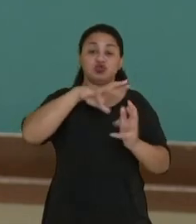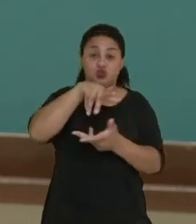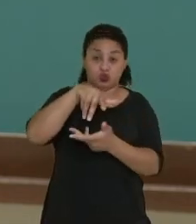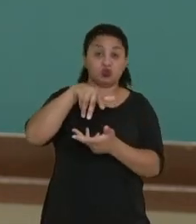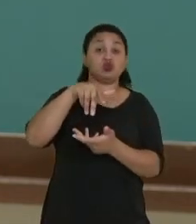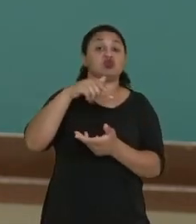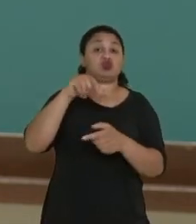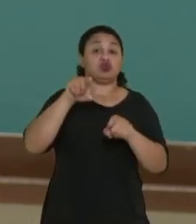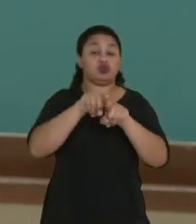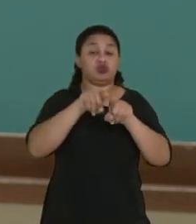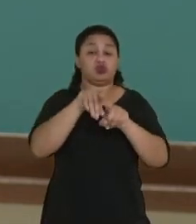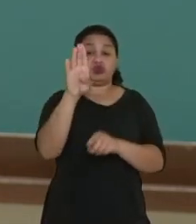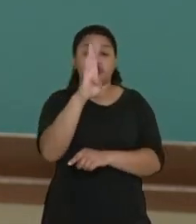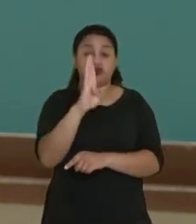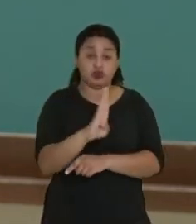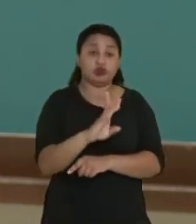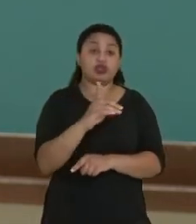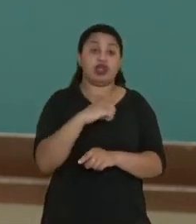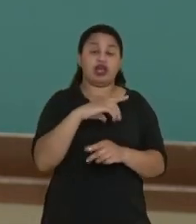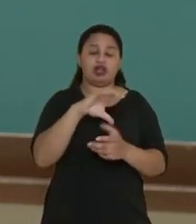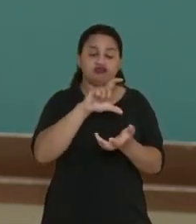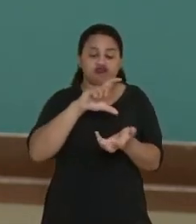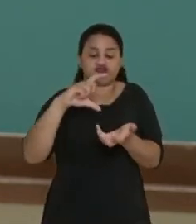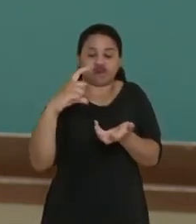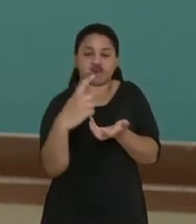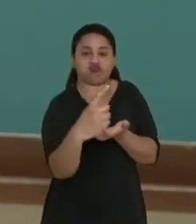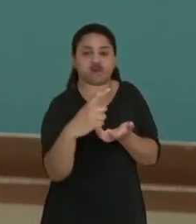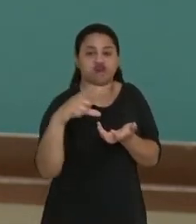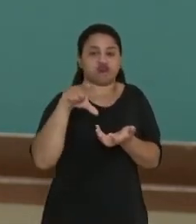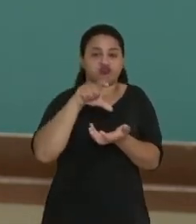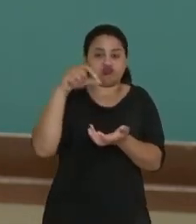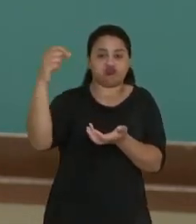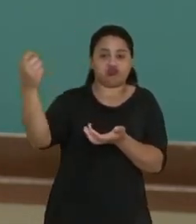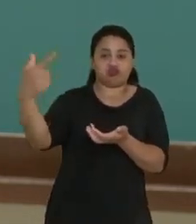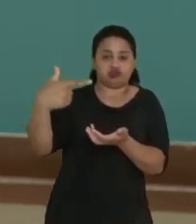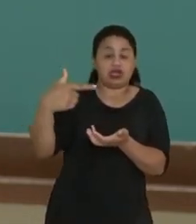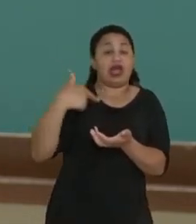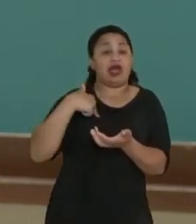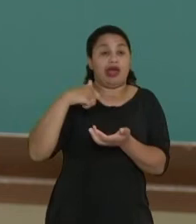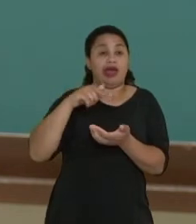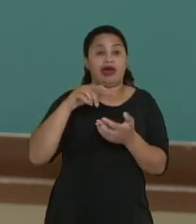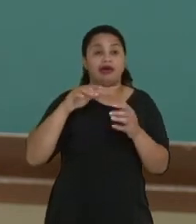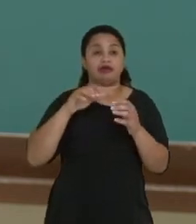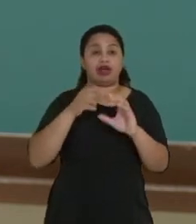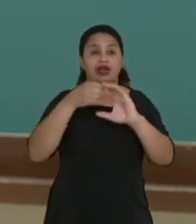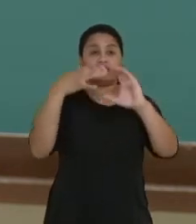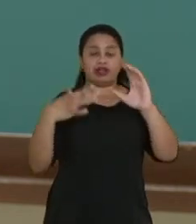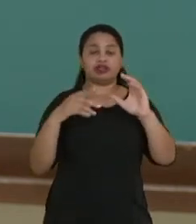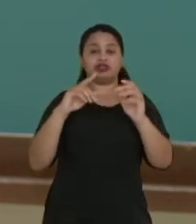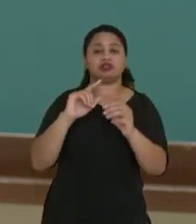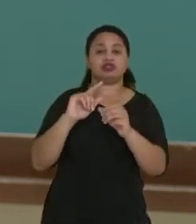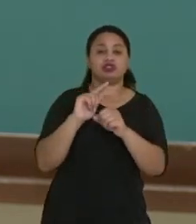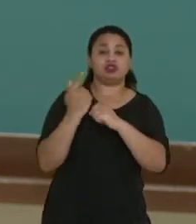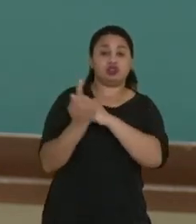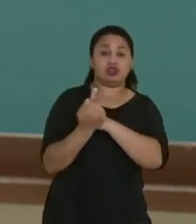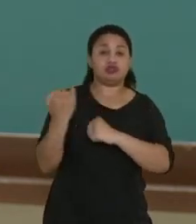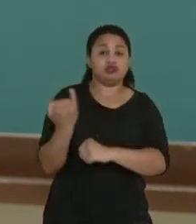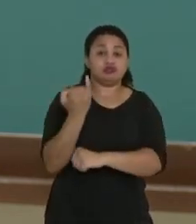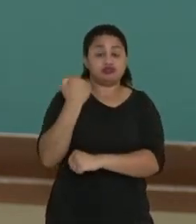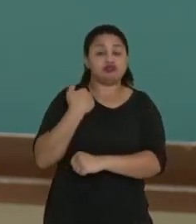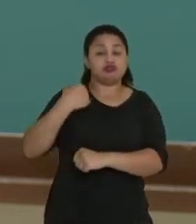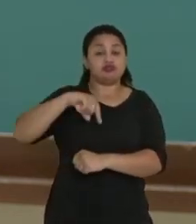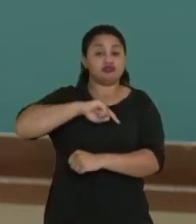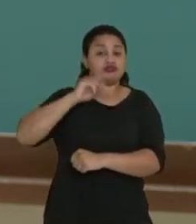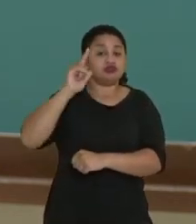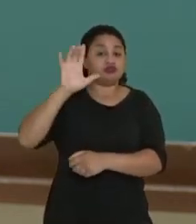vão ficar nas áreas tropicais, ali na zona tropical. Então, é um fator geográfico bem importante da gente entender essa divisão das